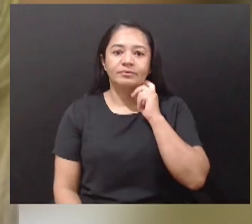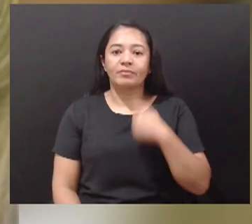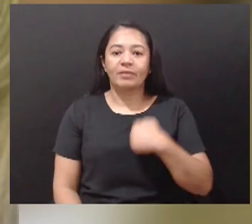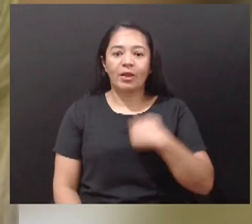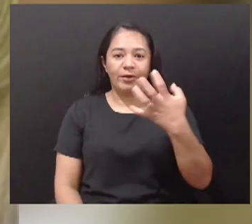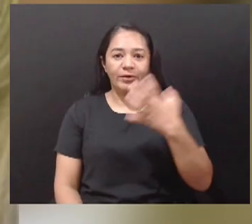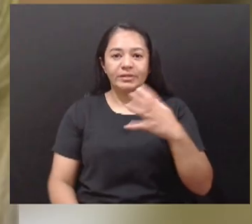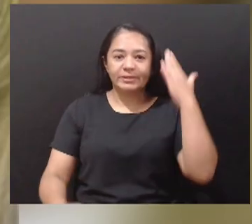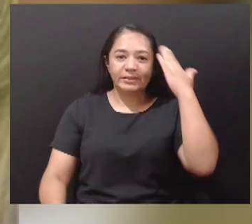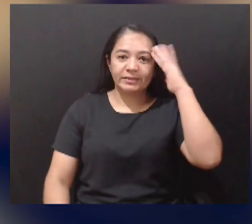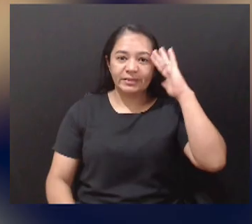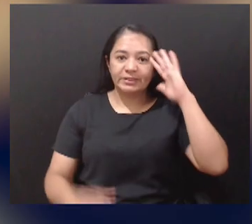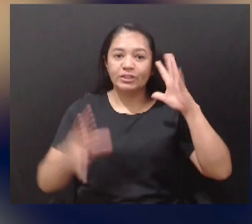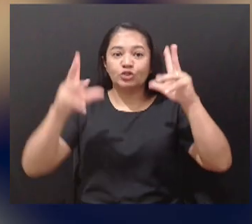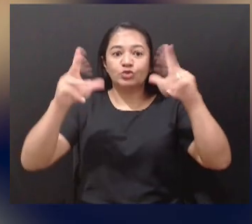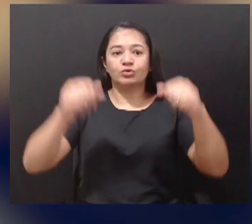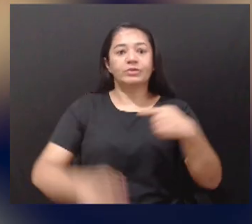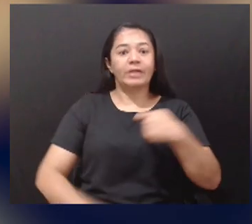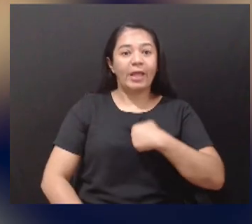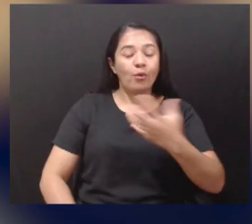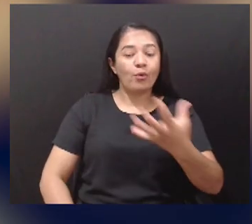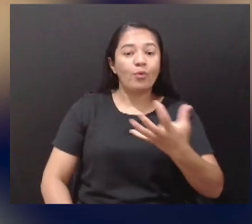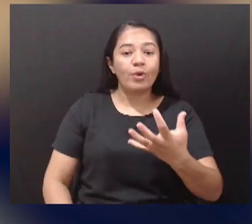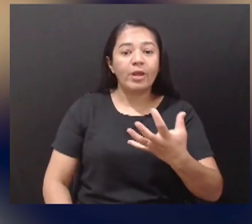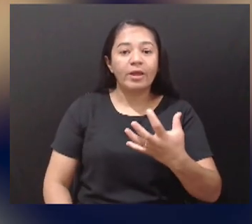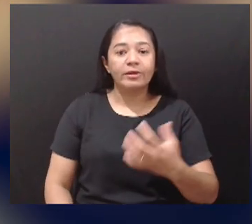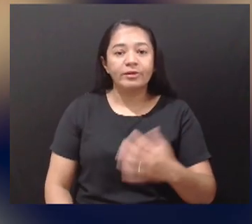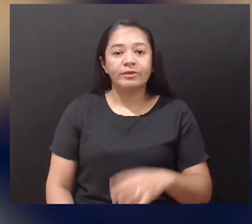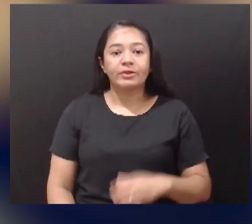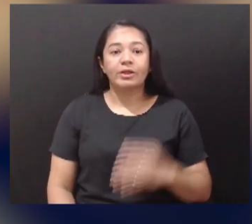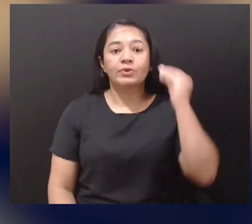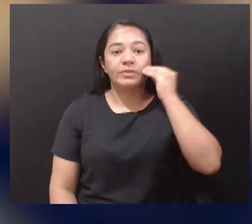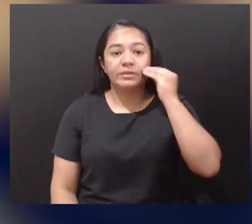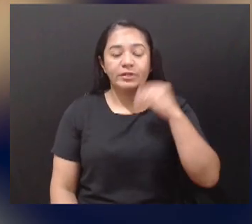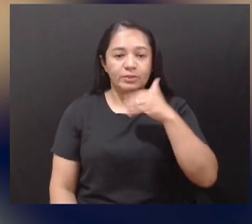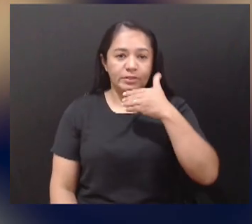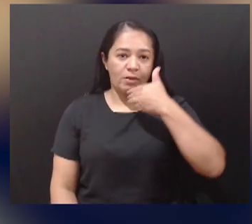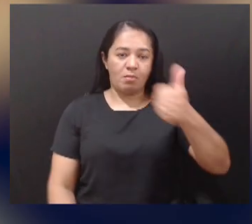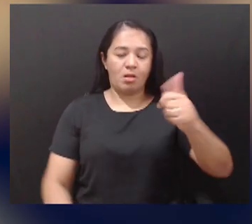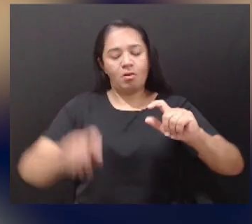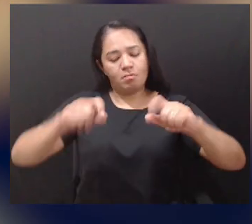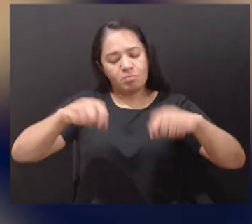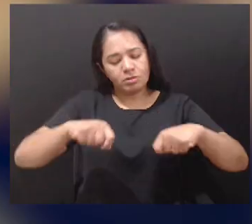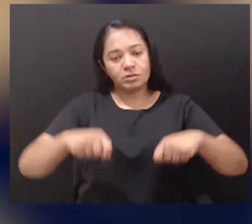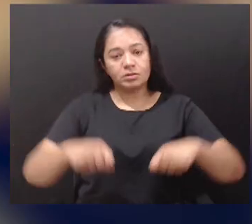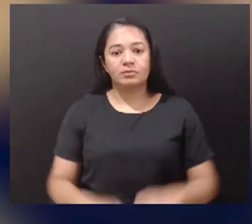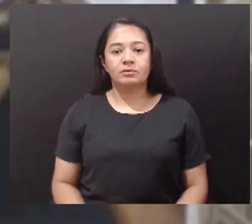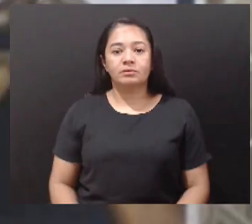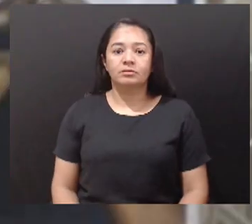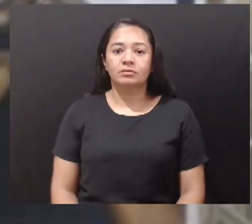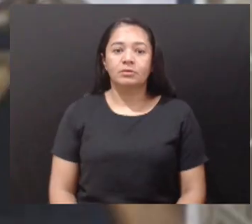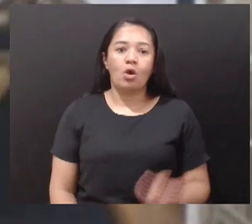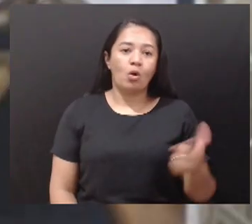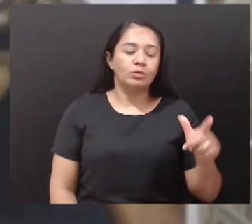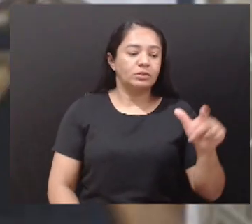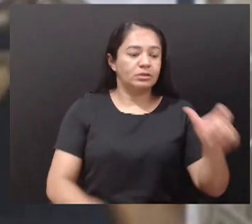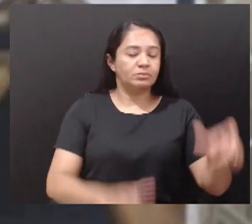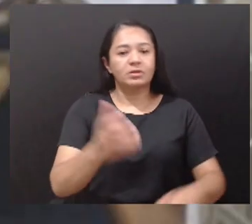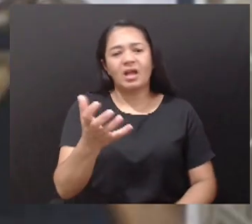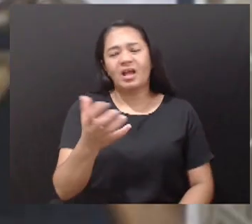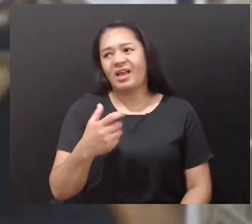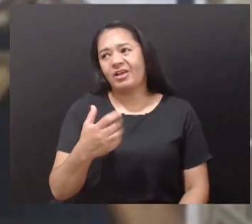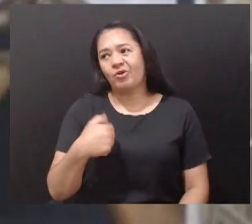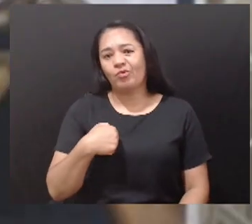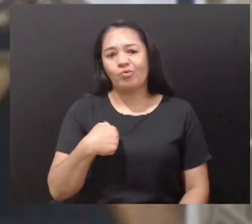Procuro ser o mais completo possível, né? Tem gente que procura mais, eu tenho